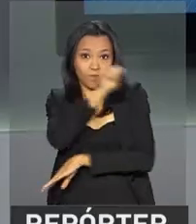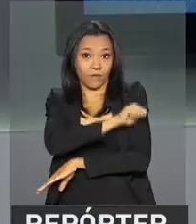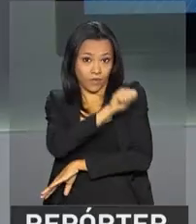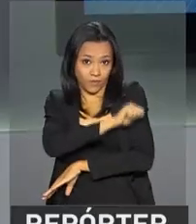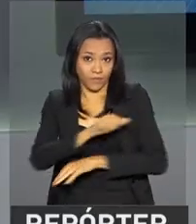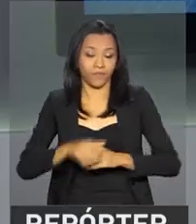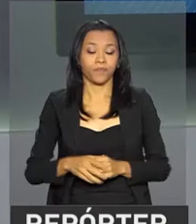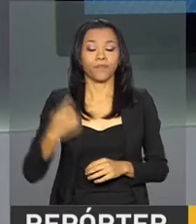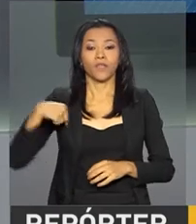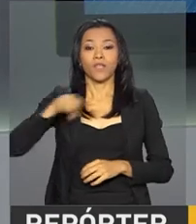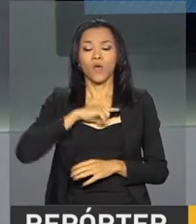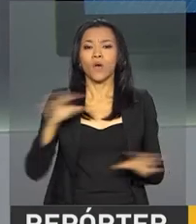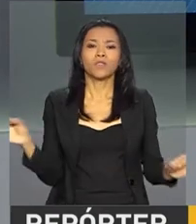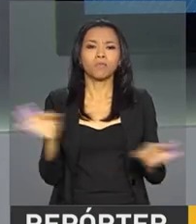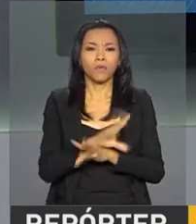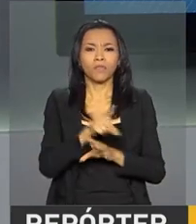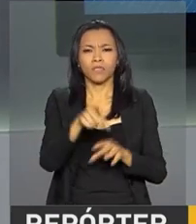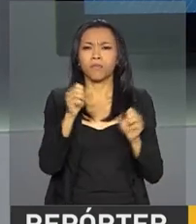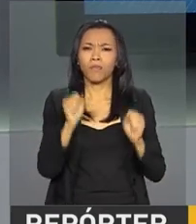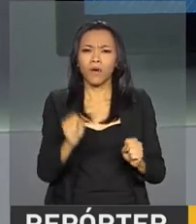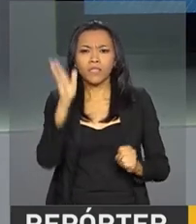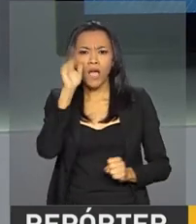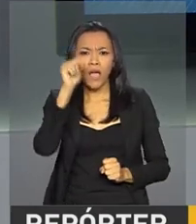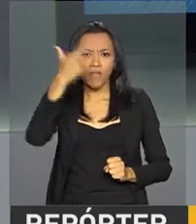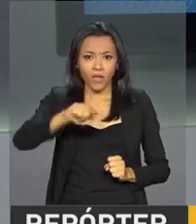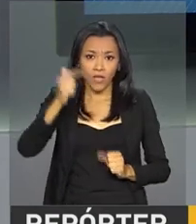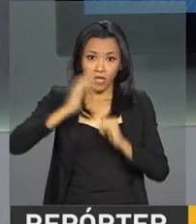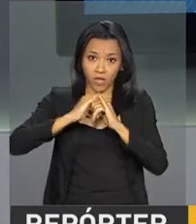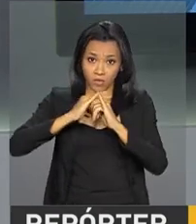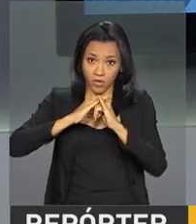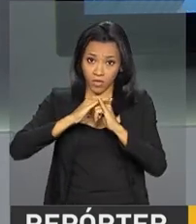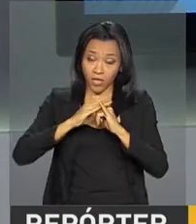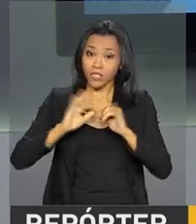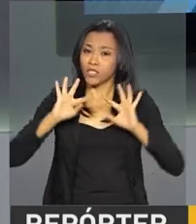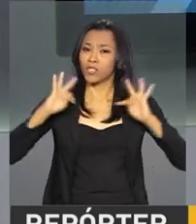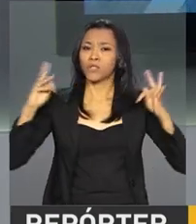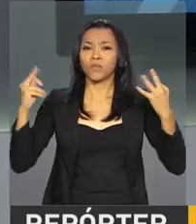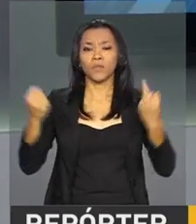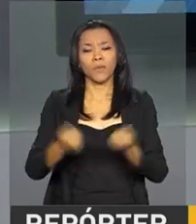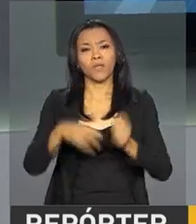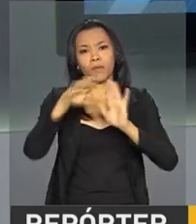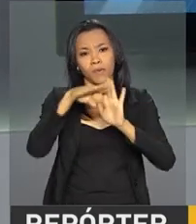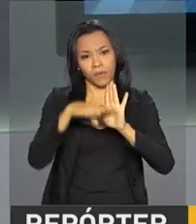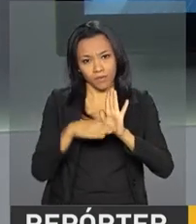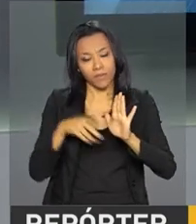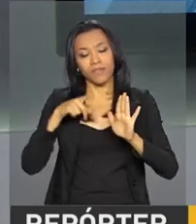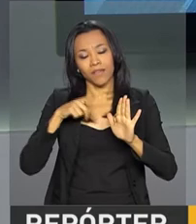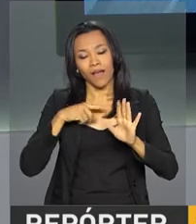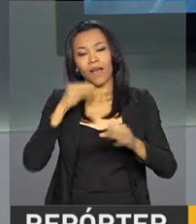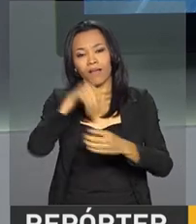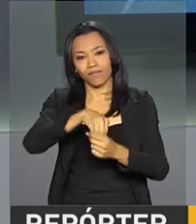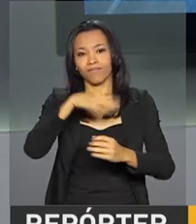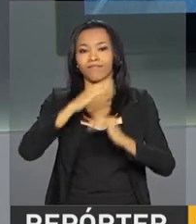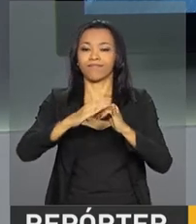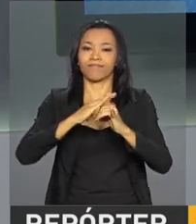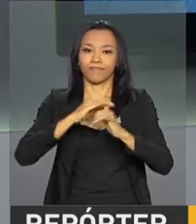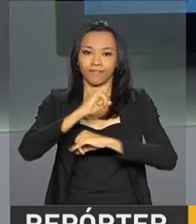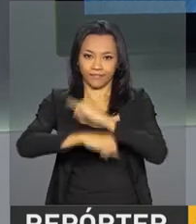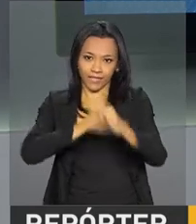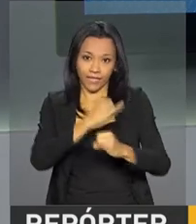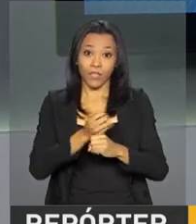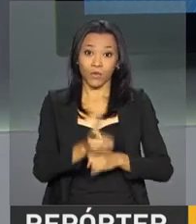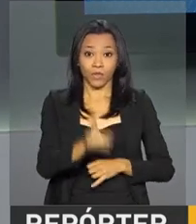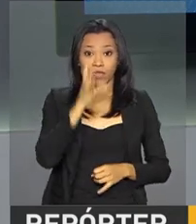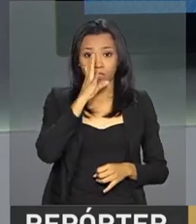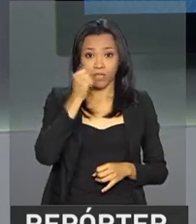nós ficamos por aqui você pode rever as reportagens no youtube e toda a nossa programação também está na página da nbr na internet